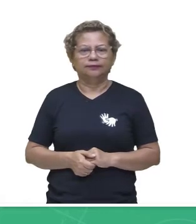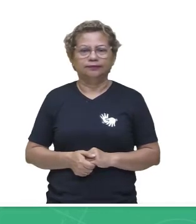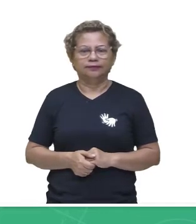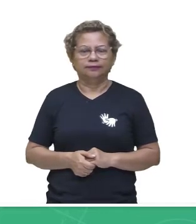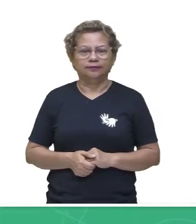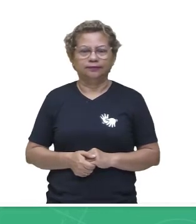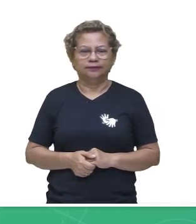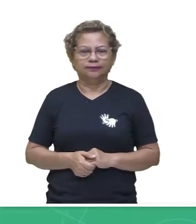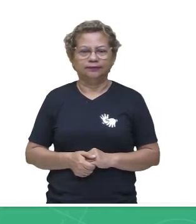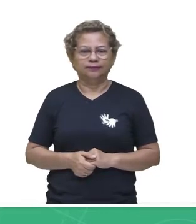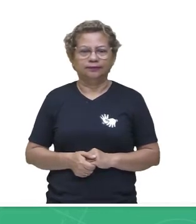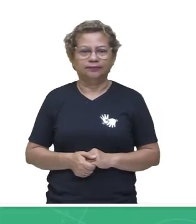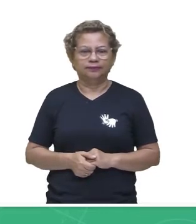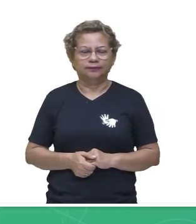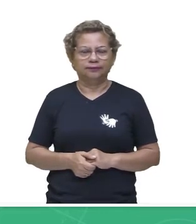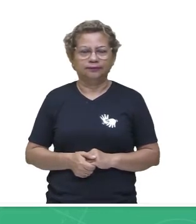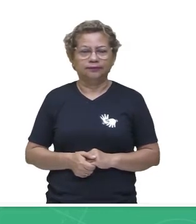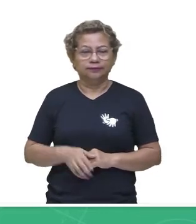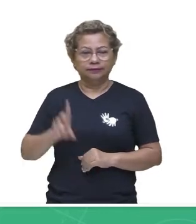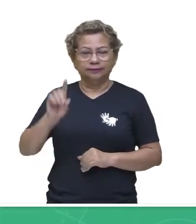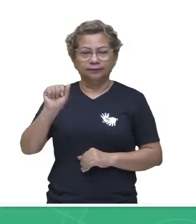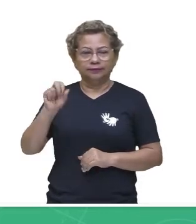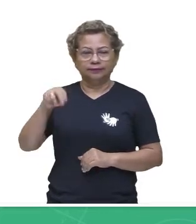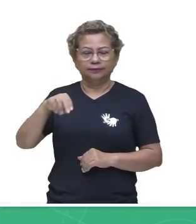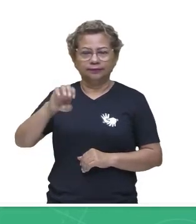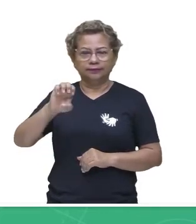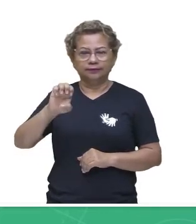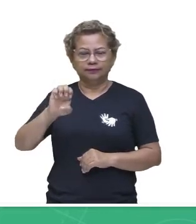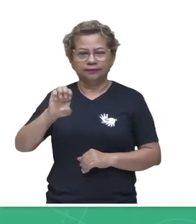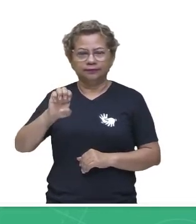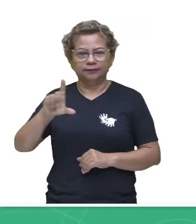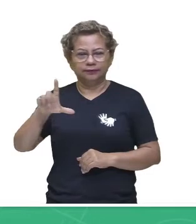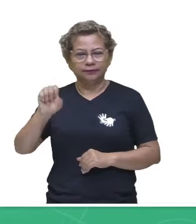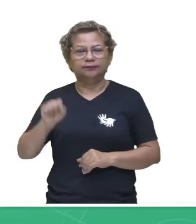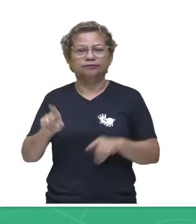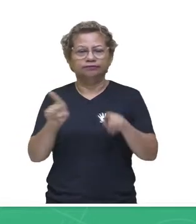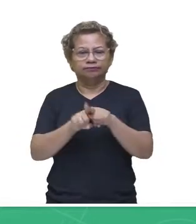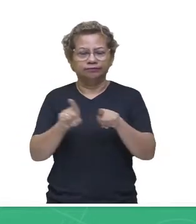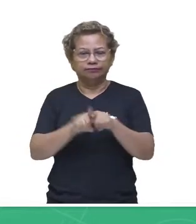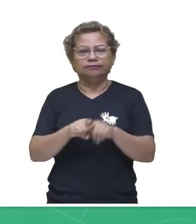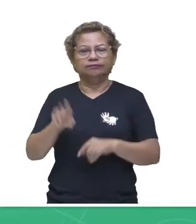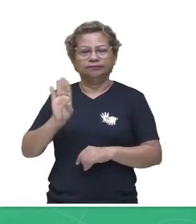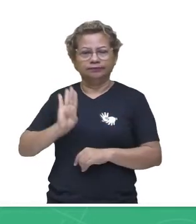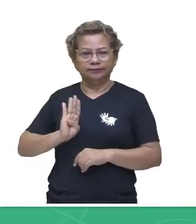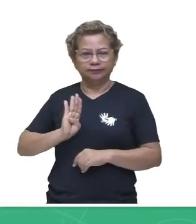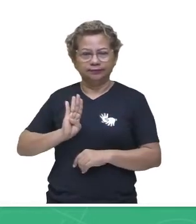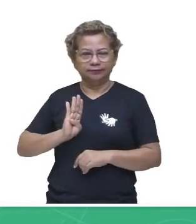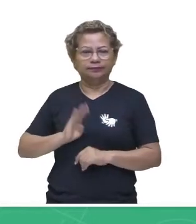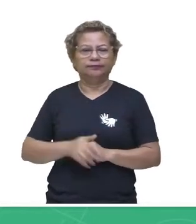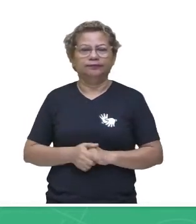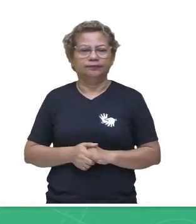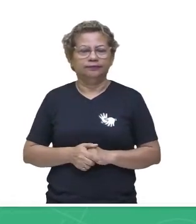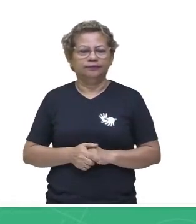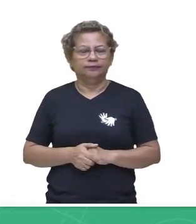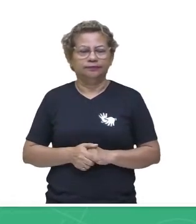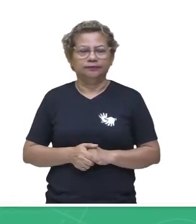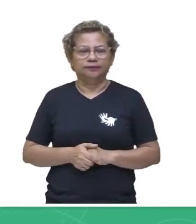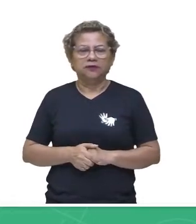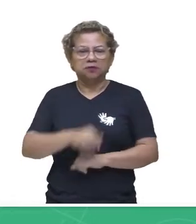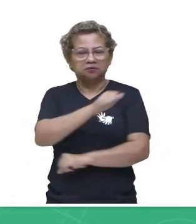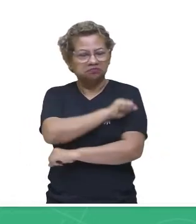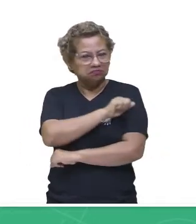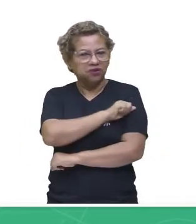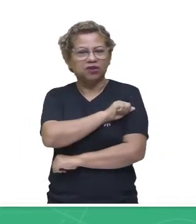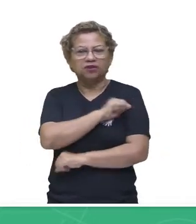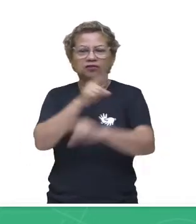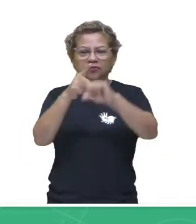urbanização brasileira. A Daniele Gomes Pinheiro colocou a letra B também. A gente está devendo aí que praticamente todos estão